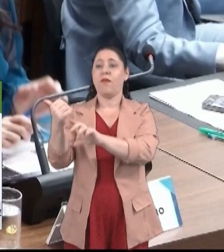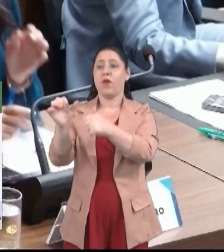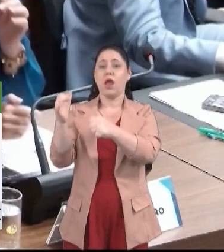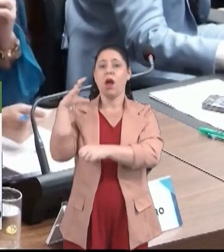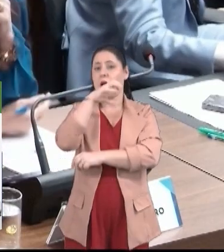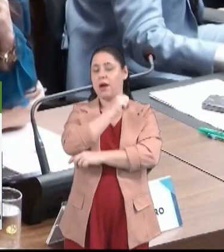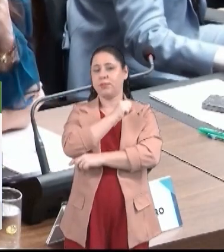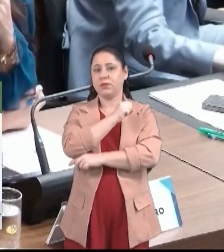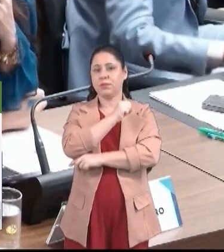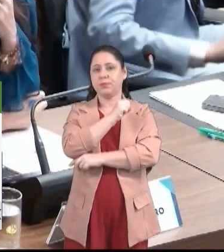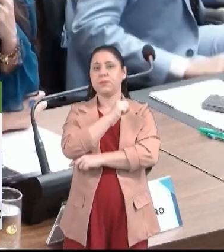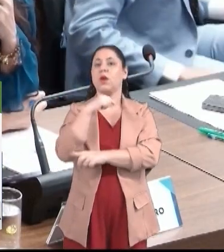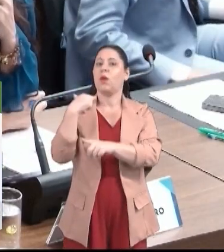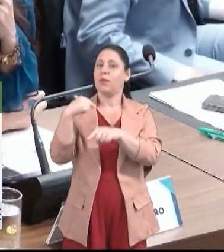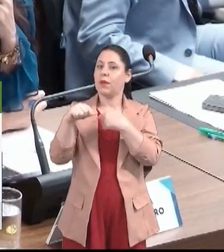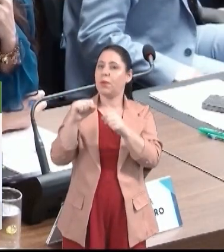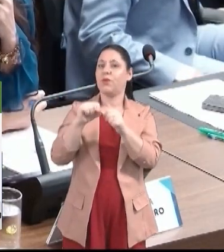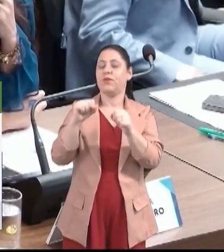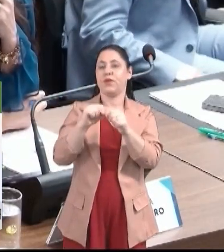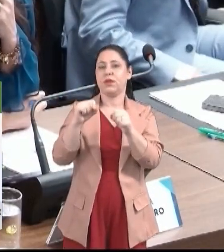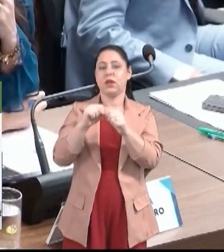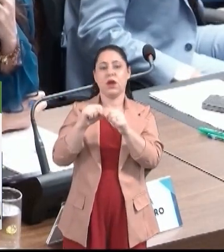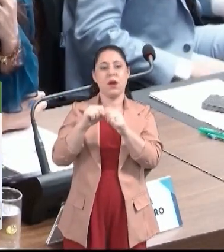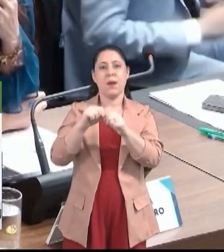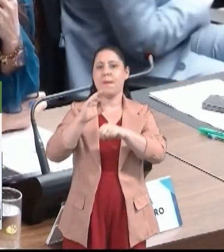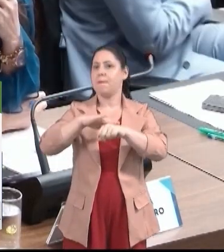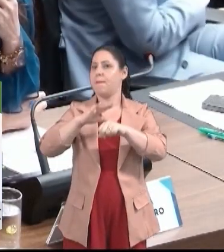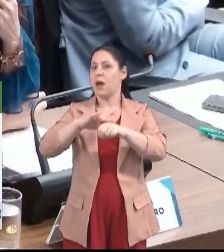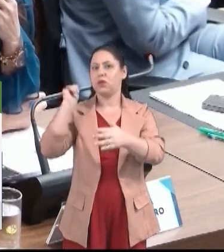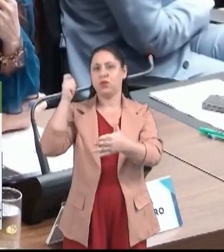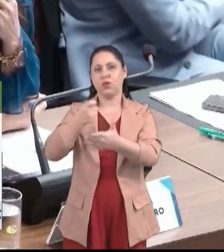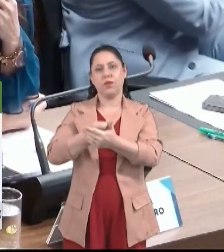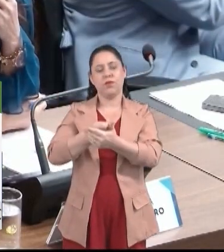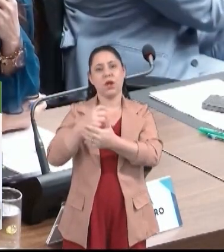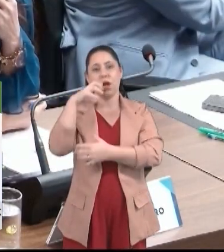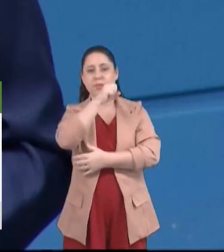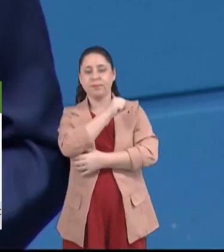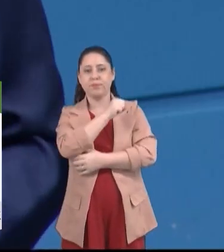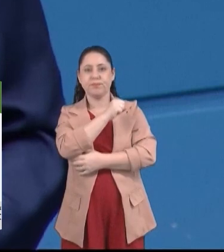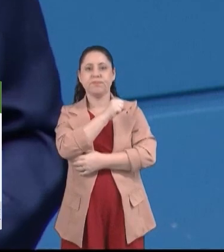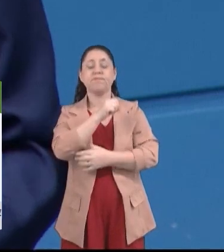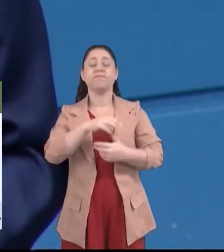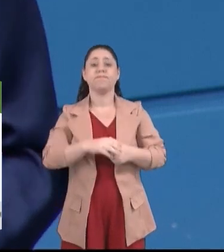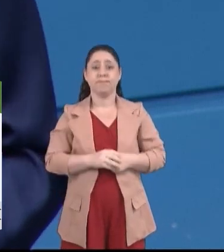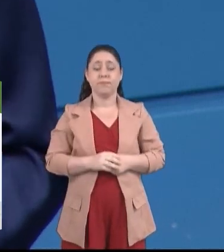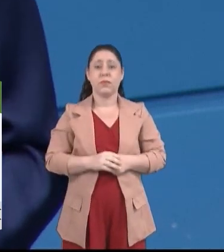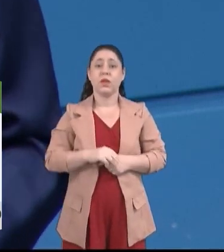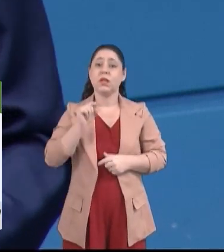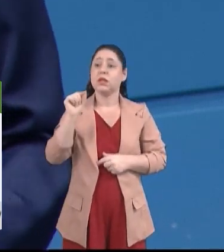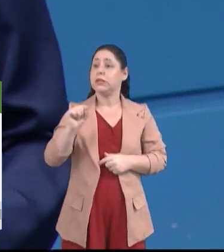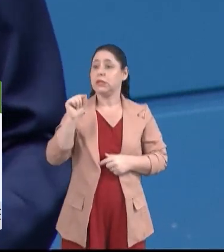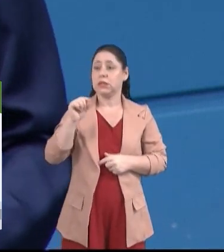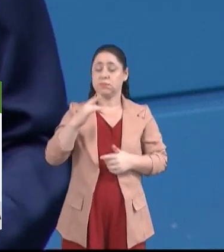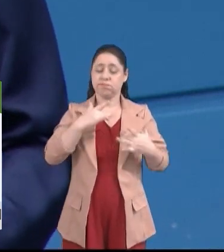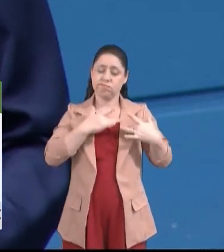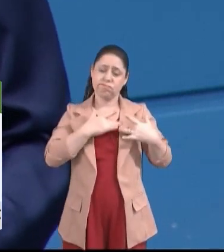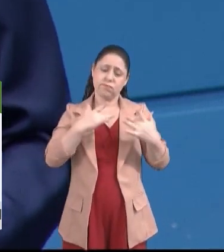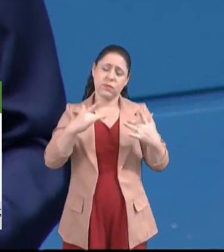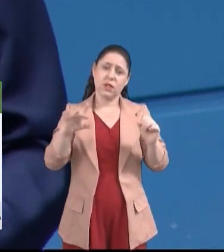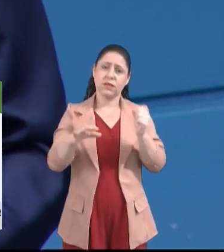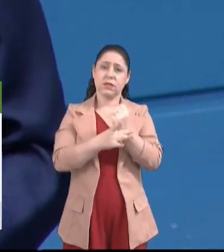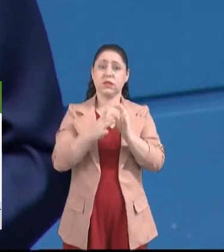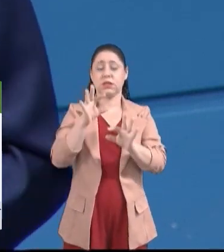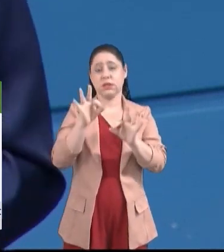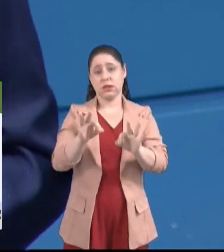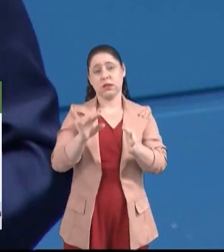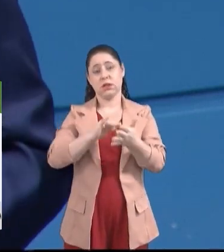sejam agilizados, que esse trabalho seja feito de uma forma mais eficaz e ágil. Então, que essa sensibilidade que a Sejusp,